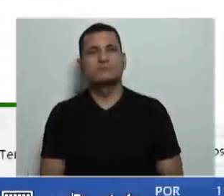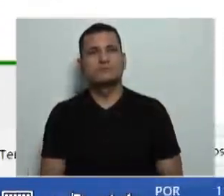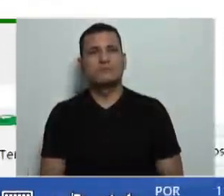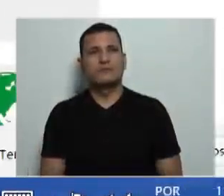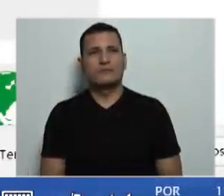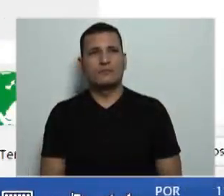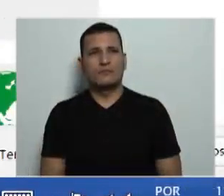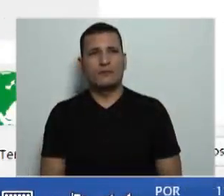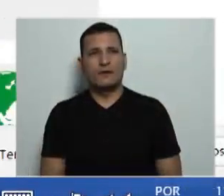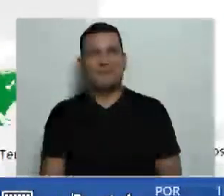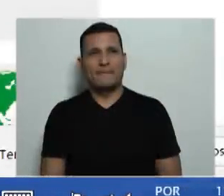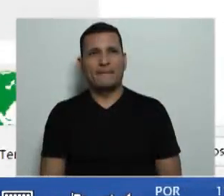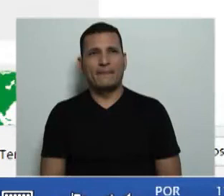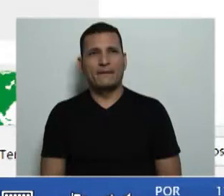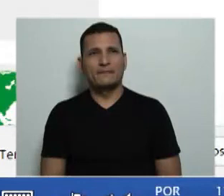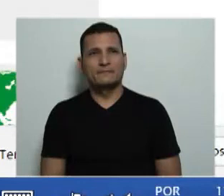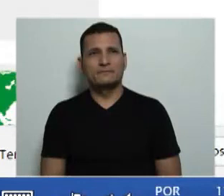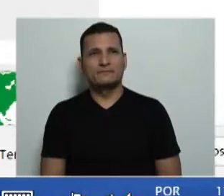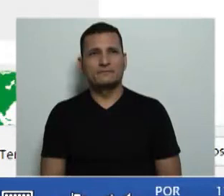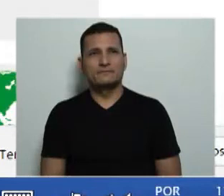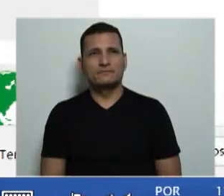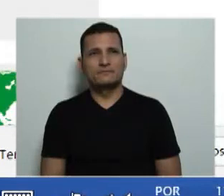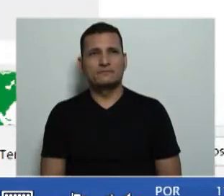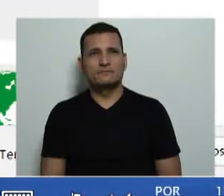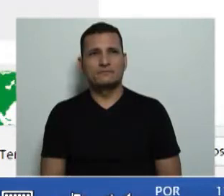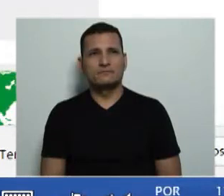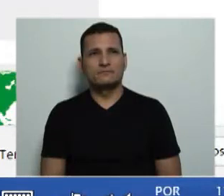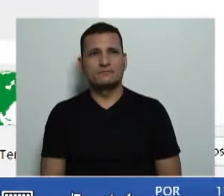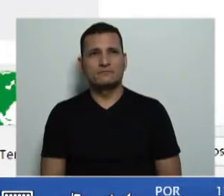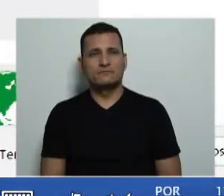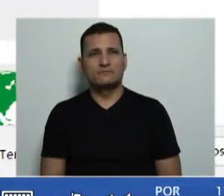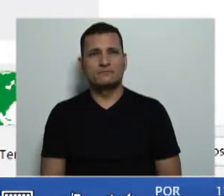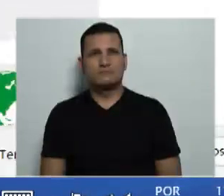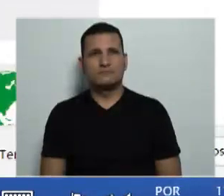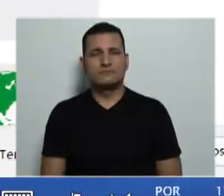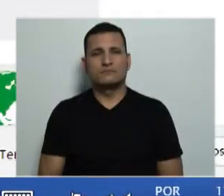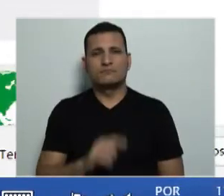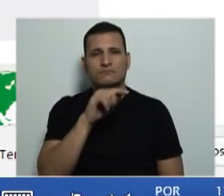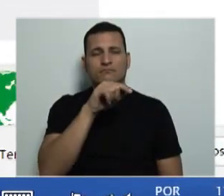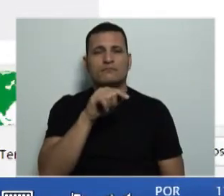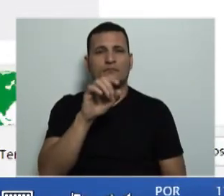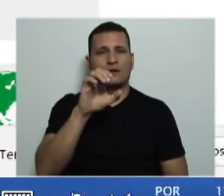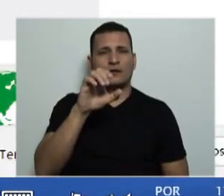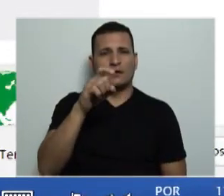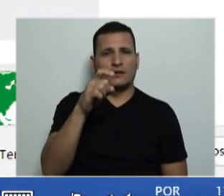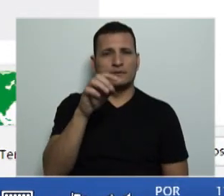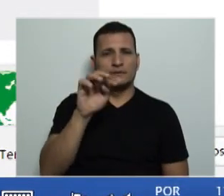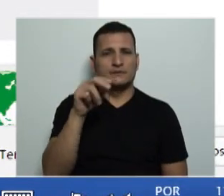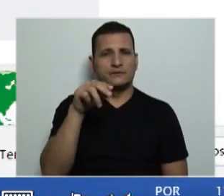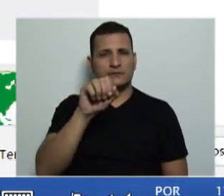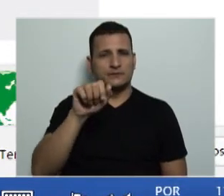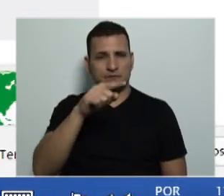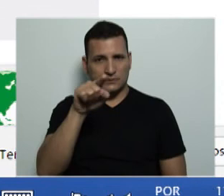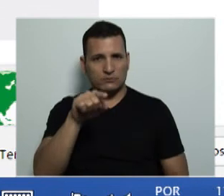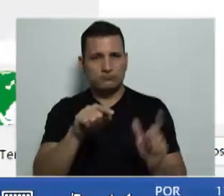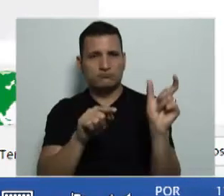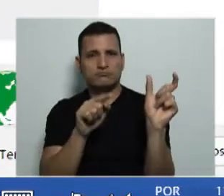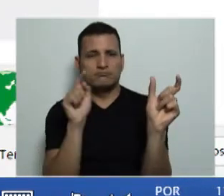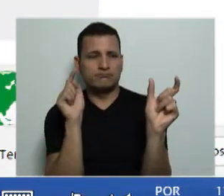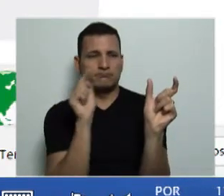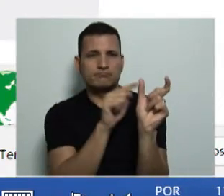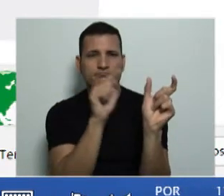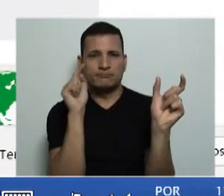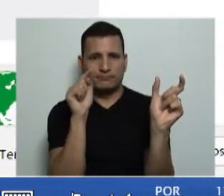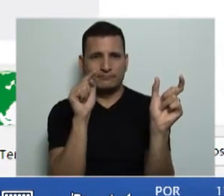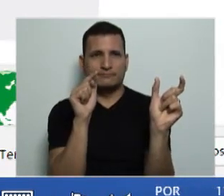A parte que nos interessa é essa aqui, ó. Esse campo que eu estou sublinhando, extensão, conforme os senhores podem ver. Quando vocês